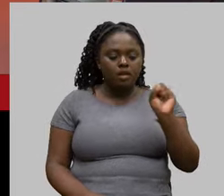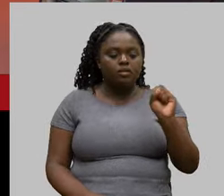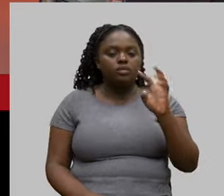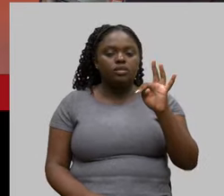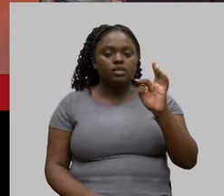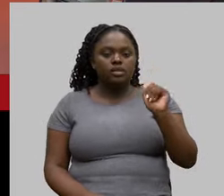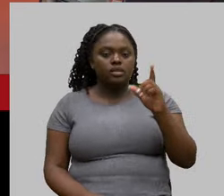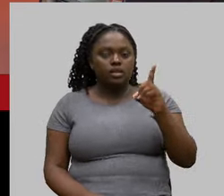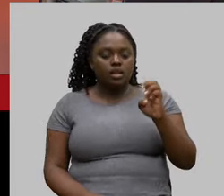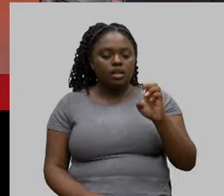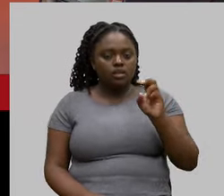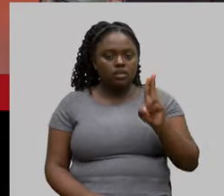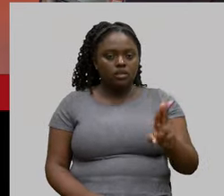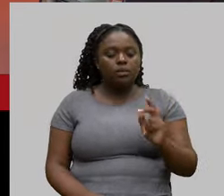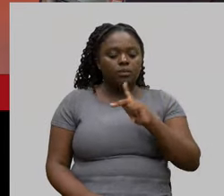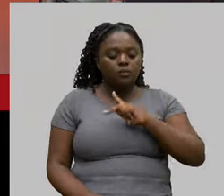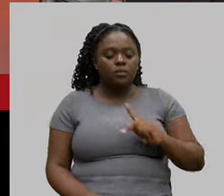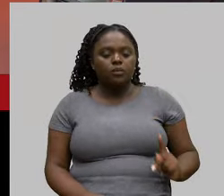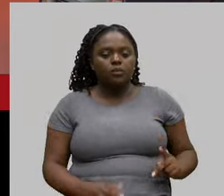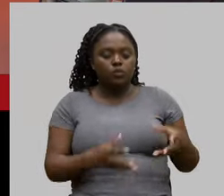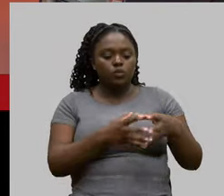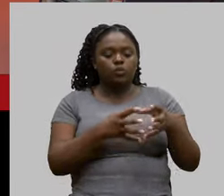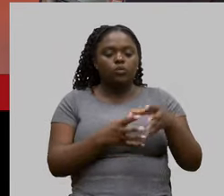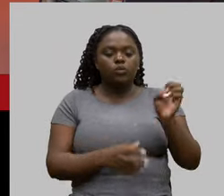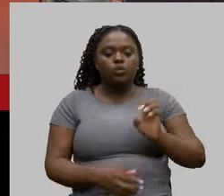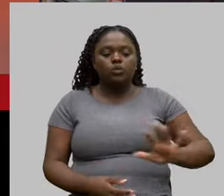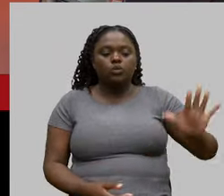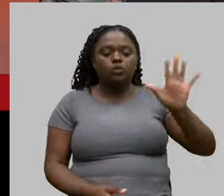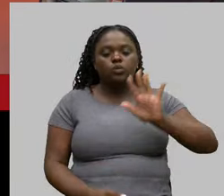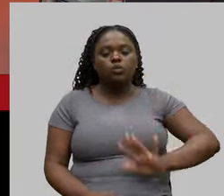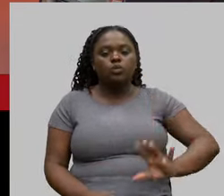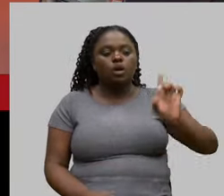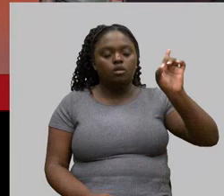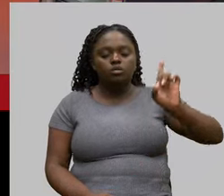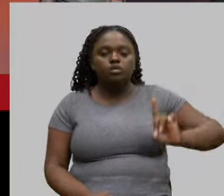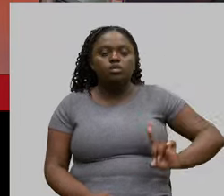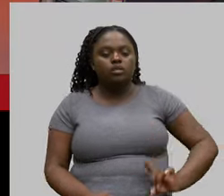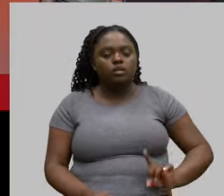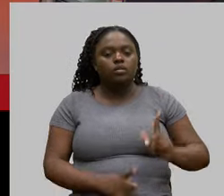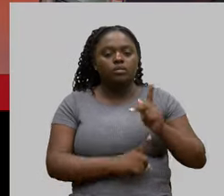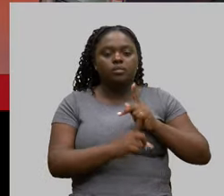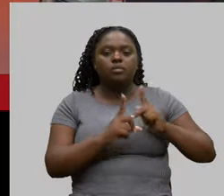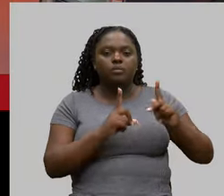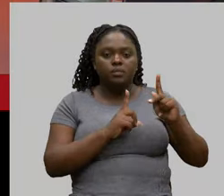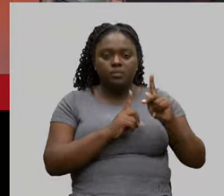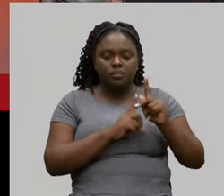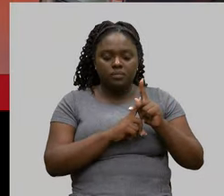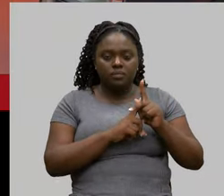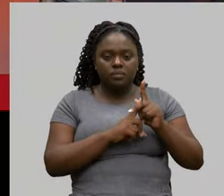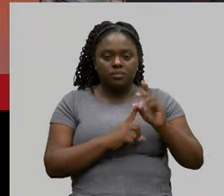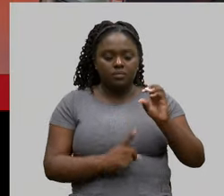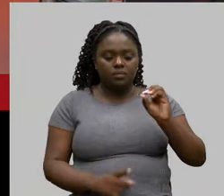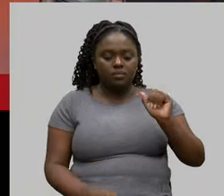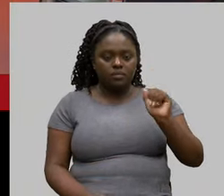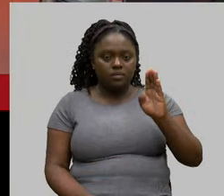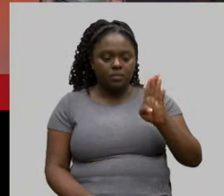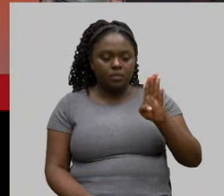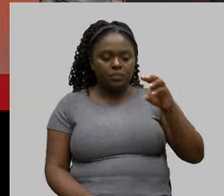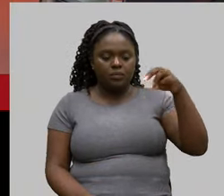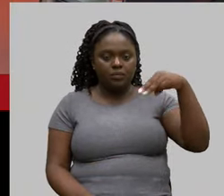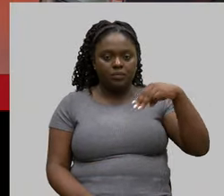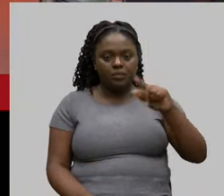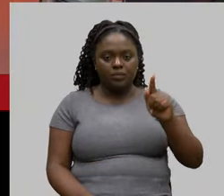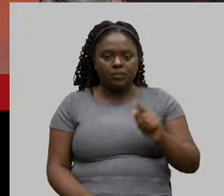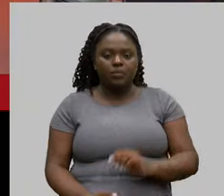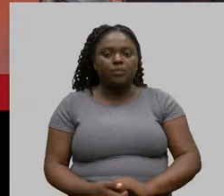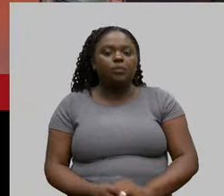presidente da Comissão Estadual de direito previdenciário da oabmg bom dia bom dia a todosos